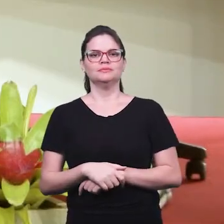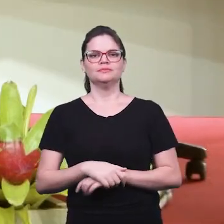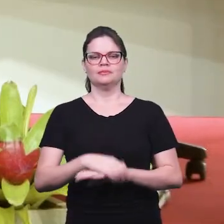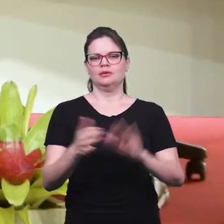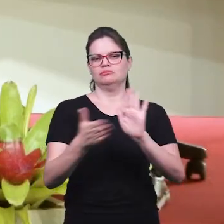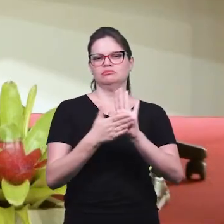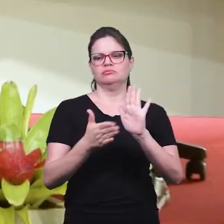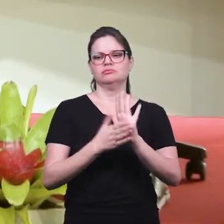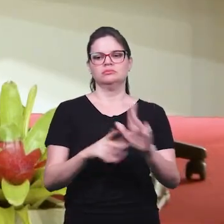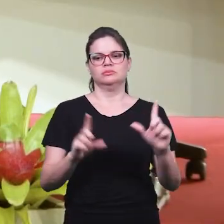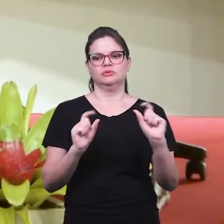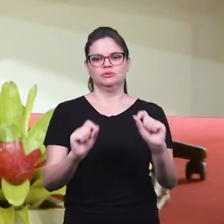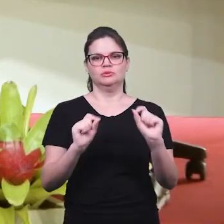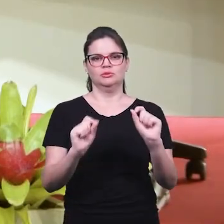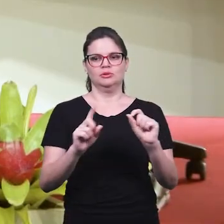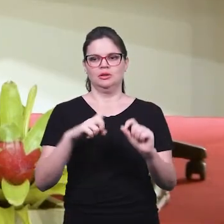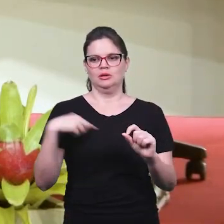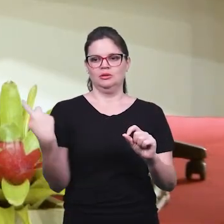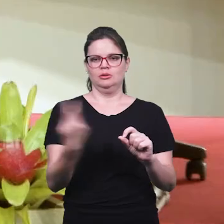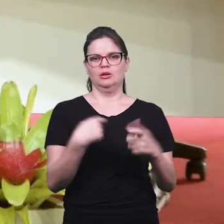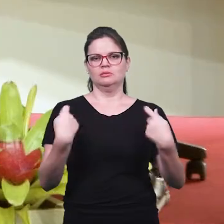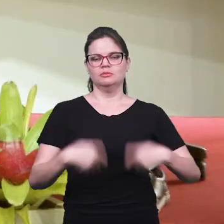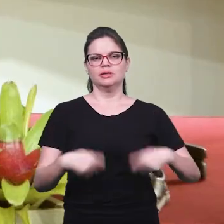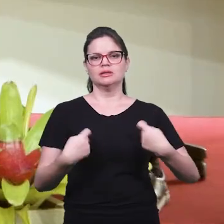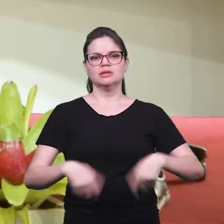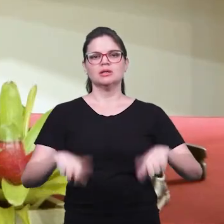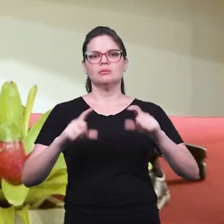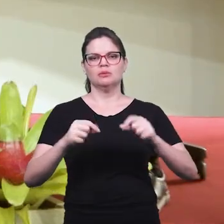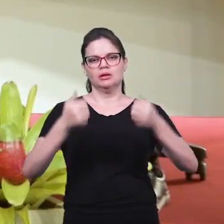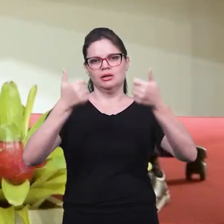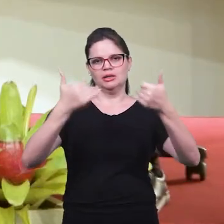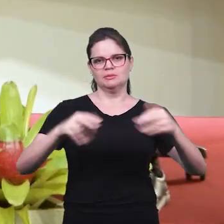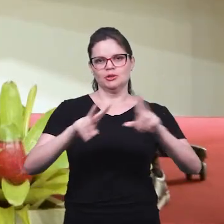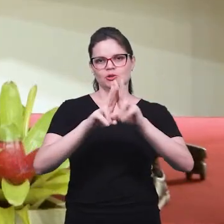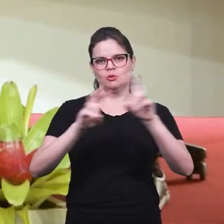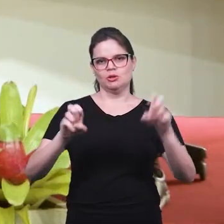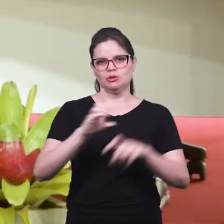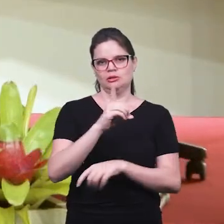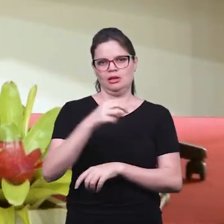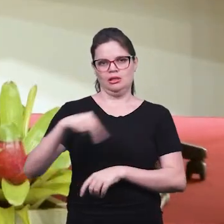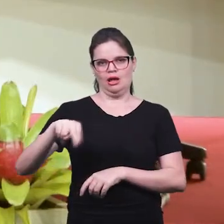propôs aqui que nós falemos um pouco sobre Daniel.